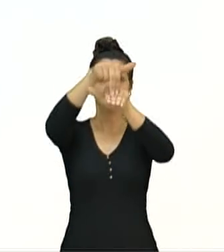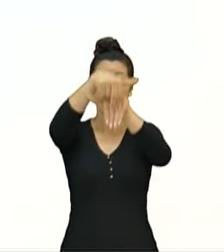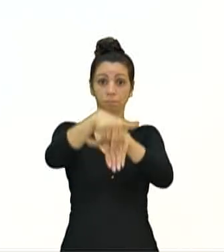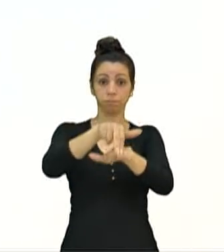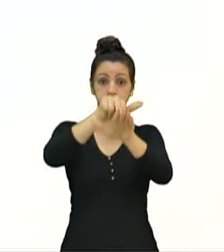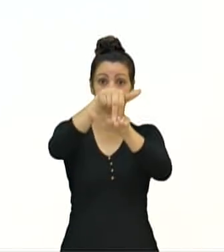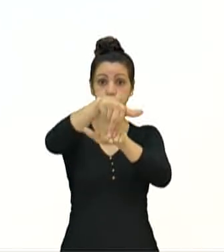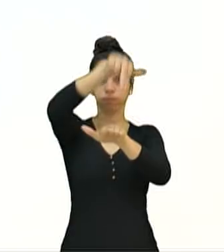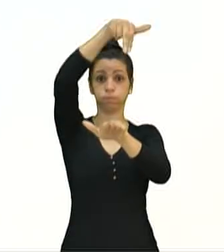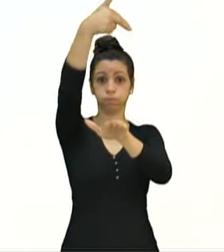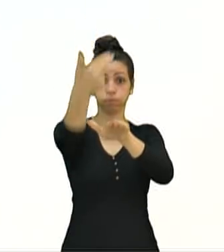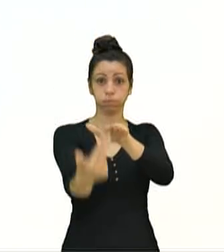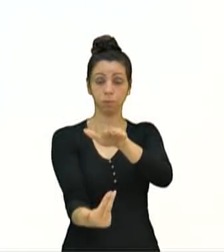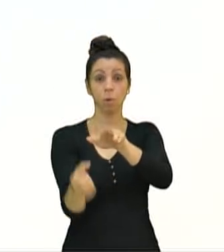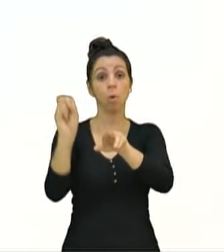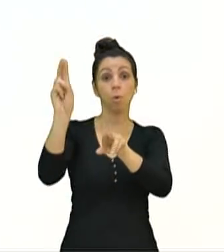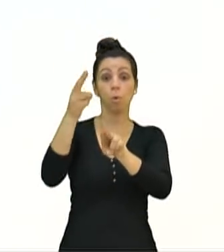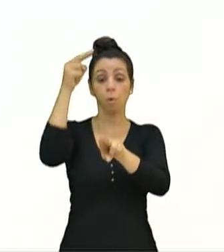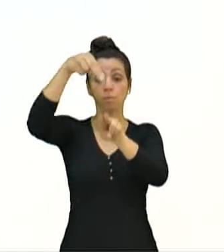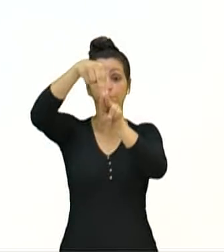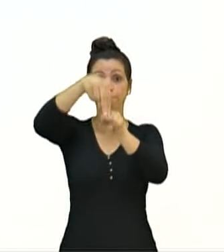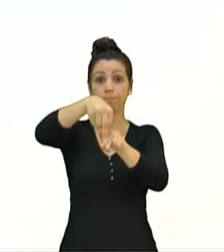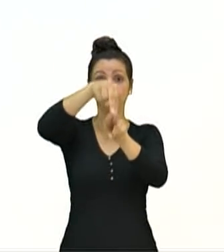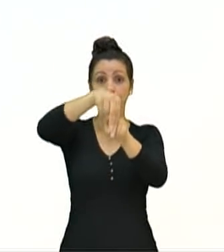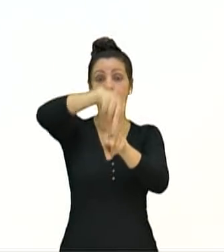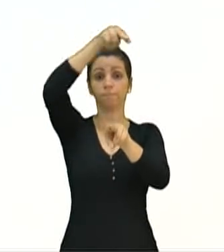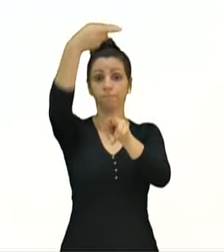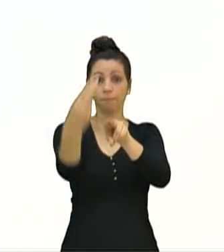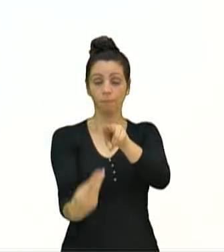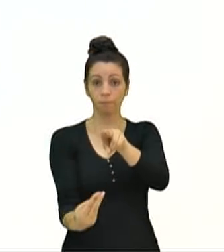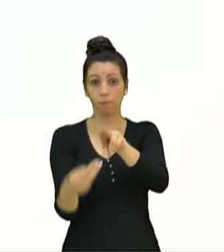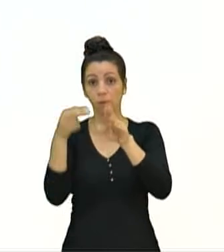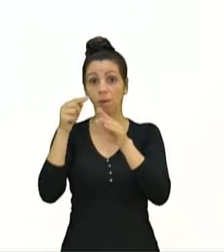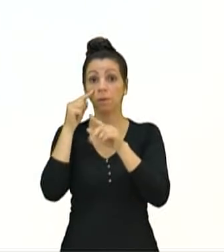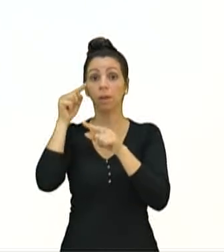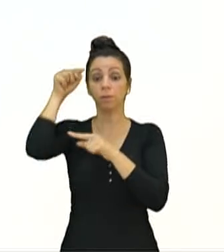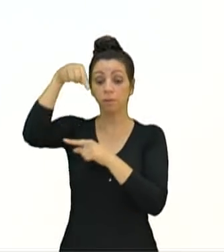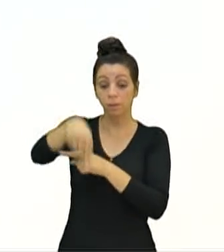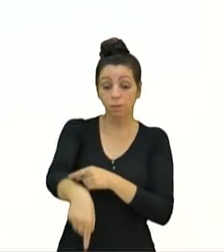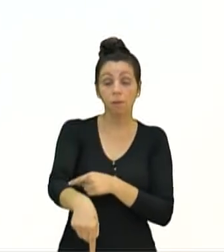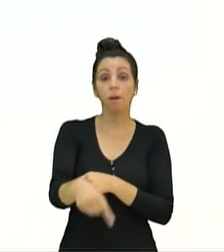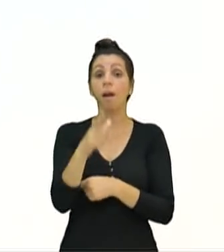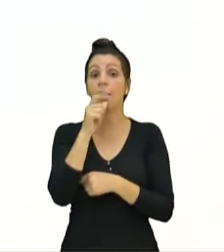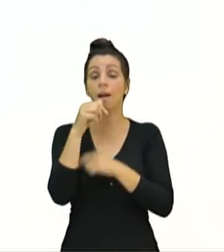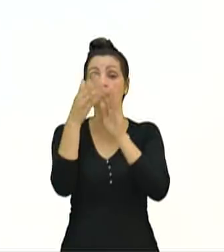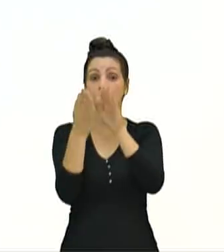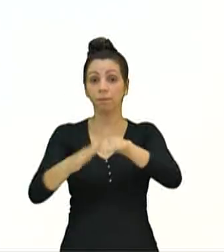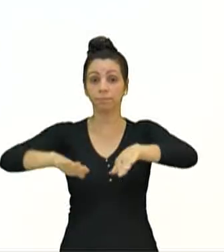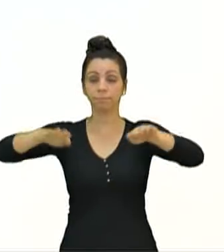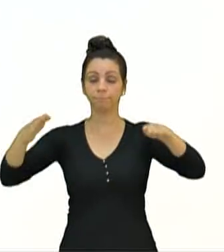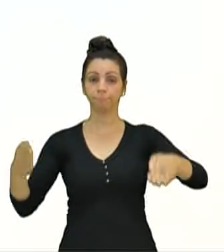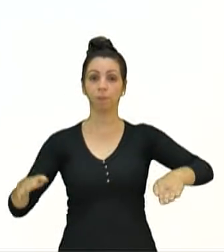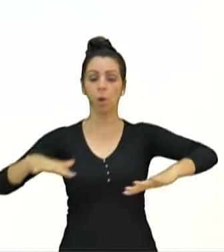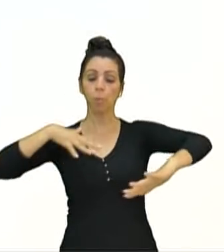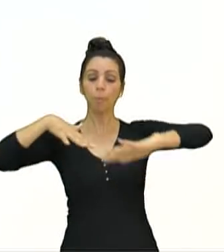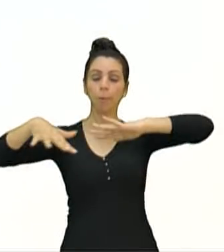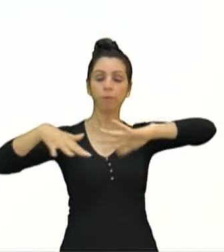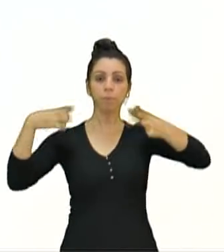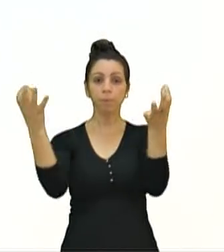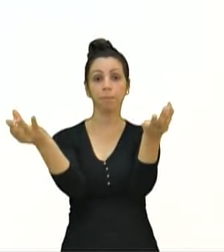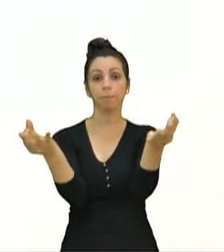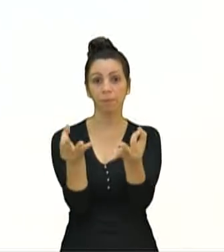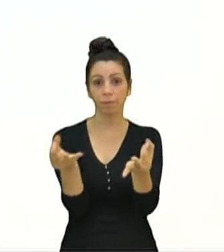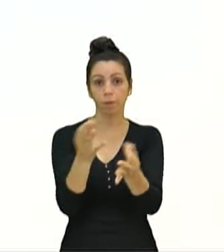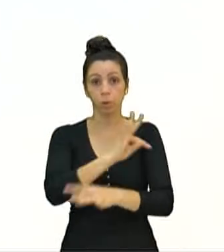plataforma elevada ou trampolim em direção à água, executando movimentos estéticos durante a queda.